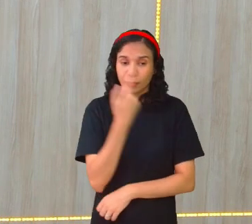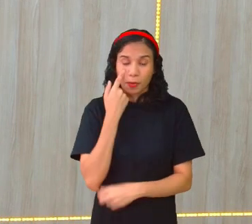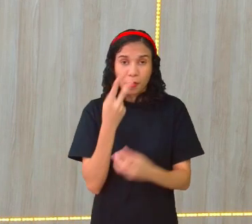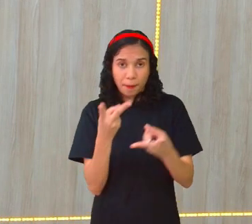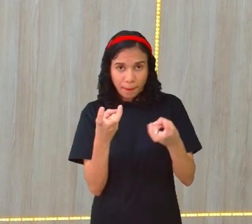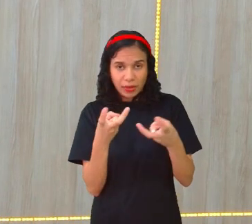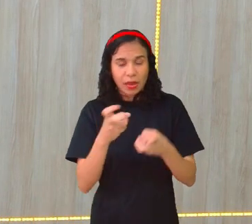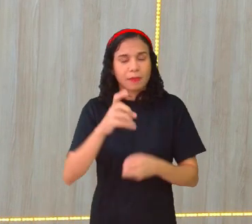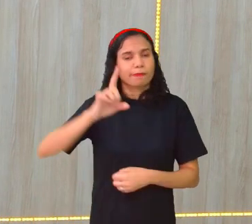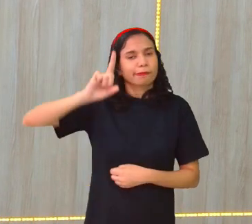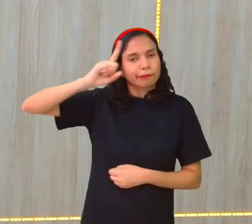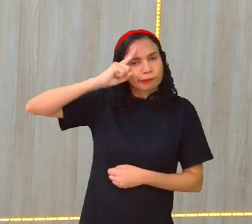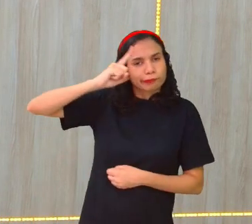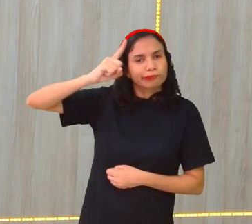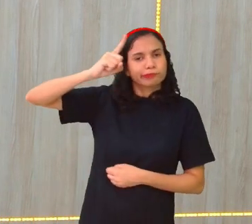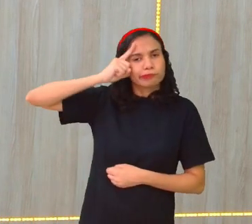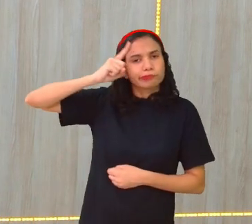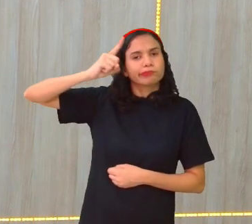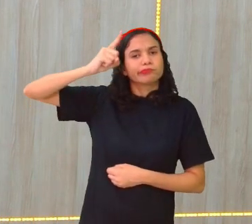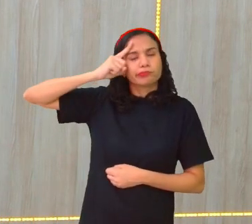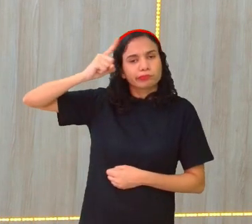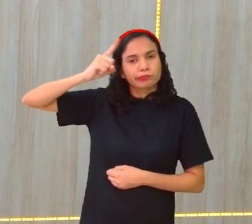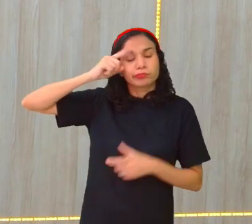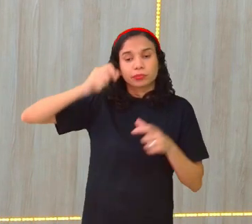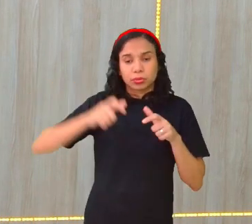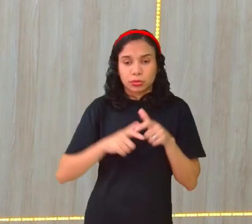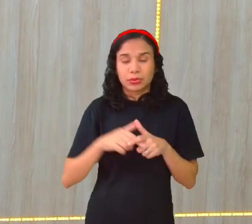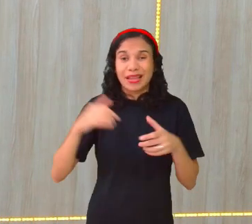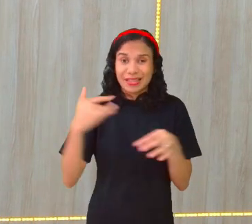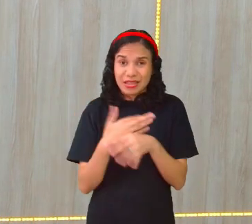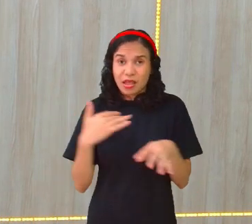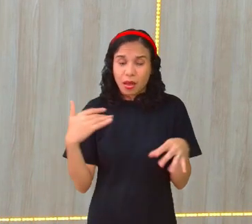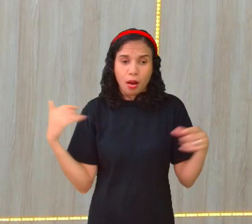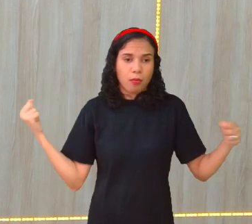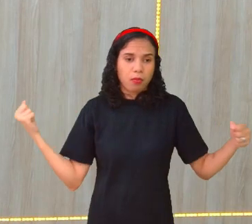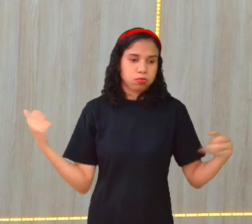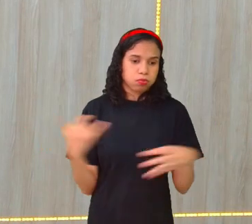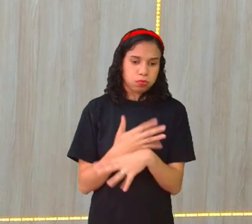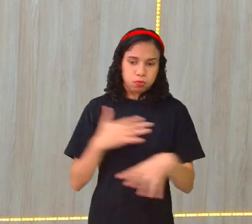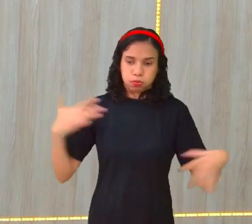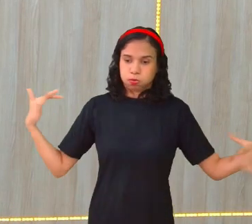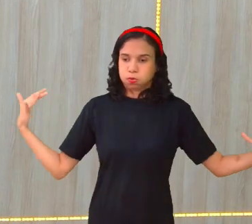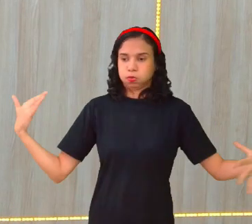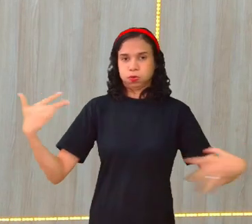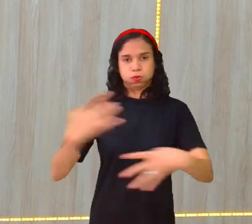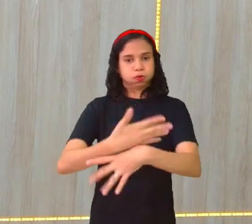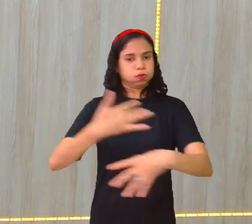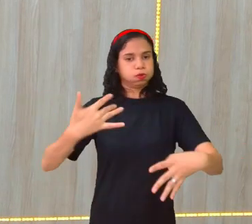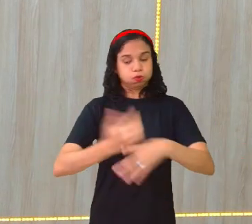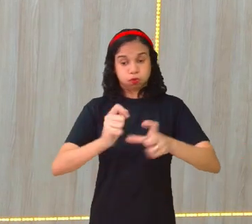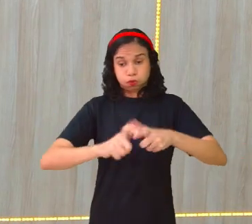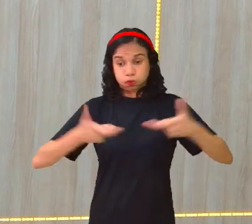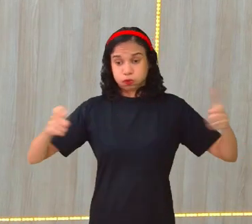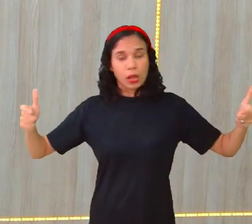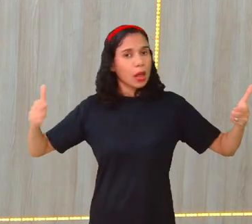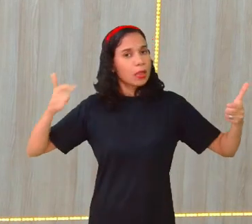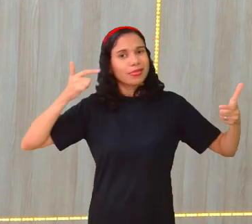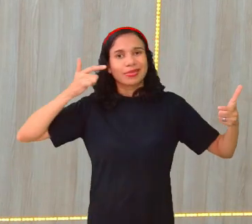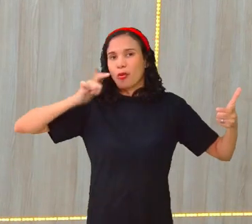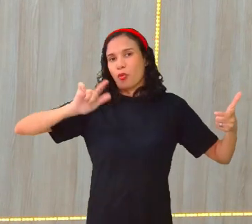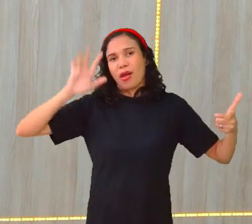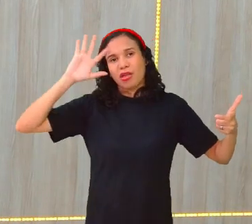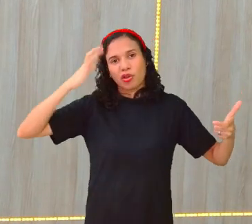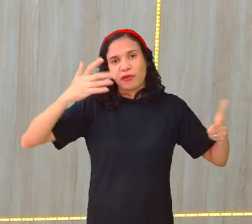a cada dia ele está inchando mais e a gente não está conseguindo resolver o problema, como acabar